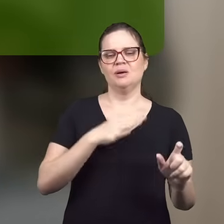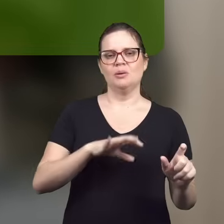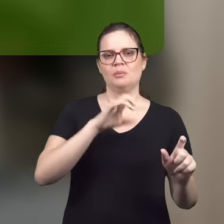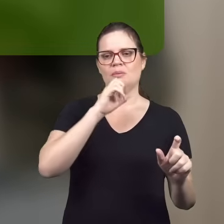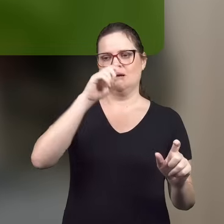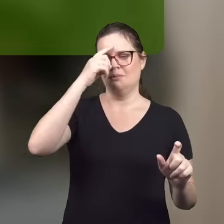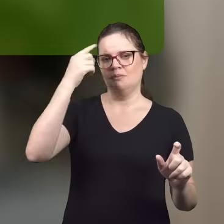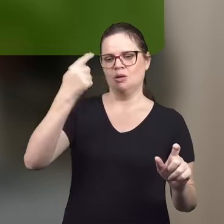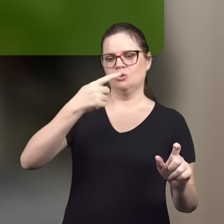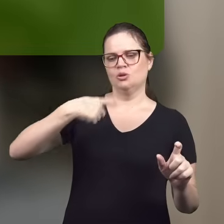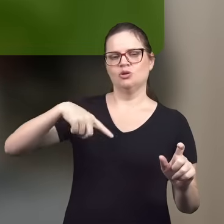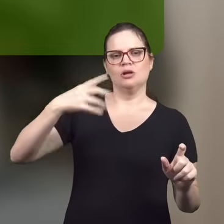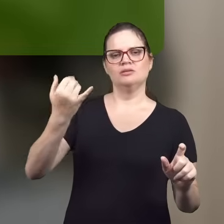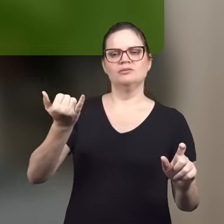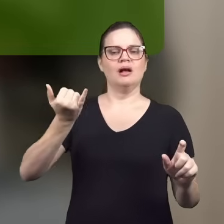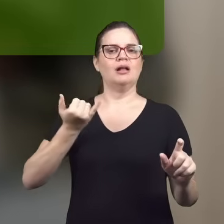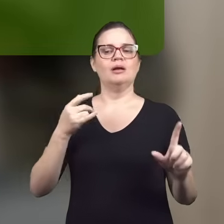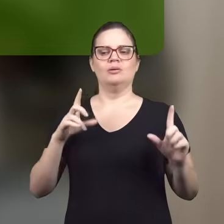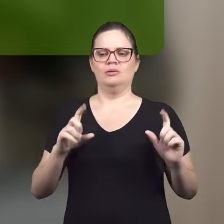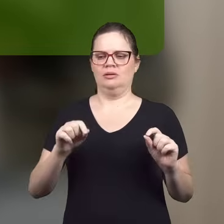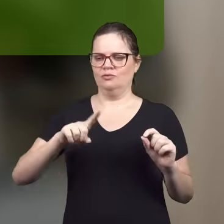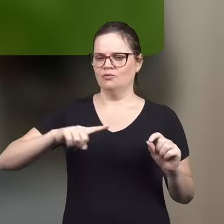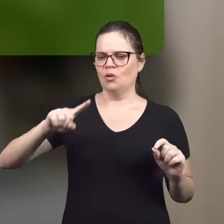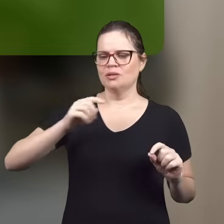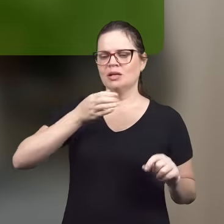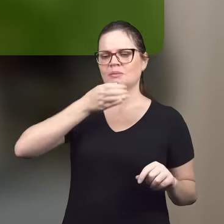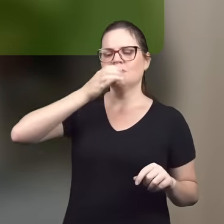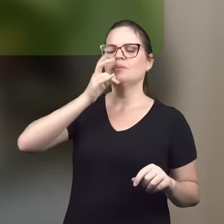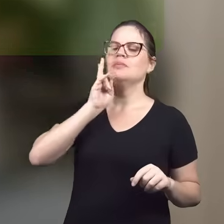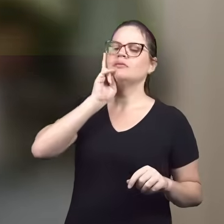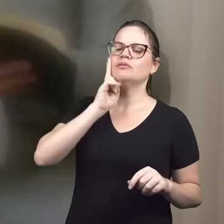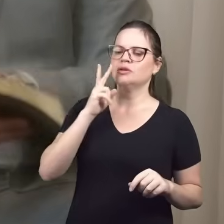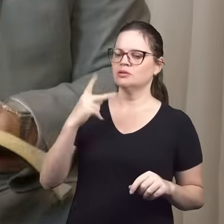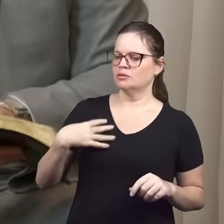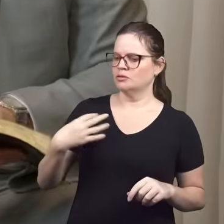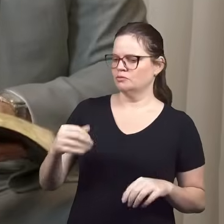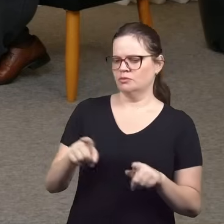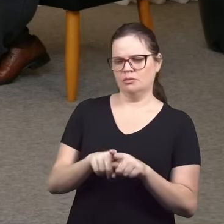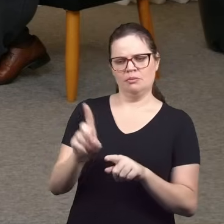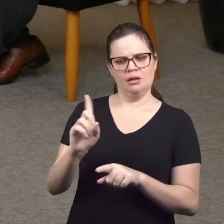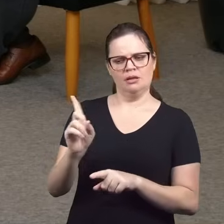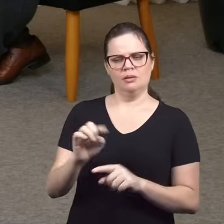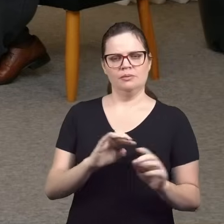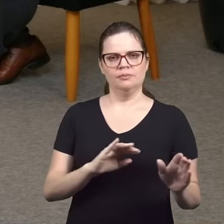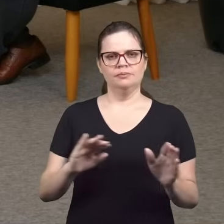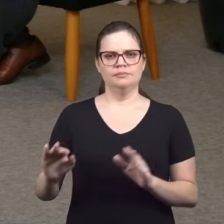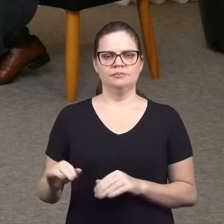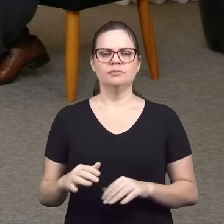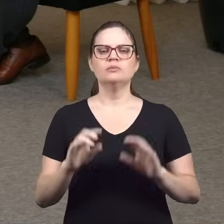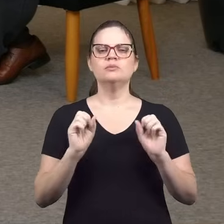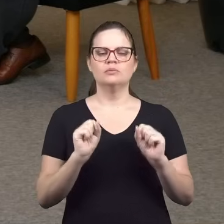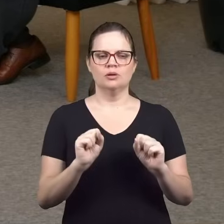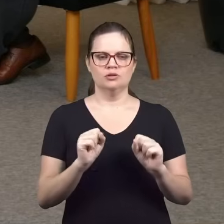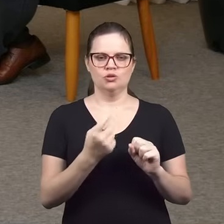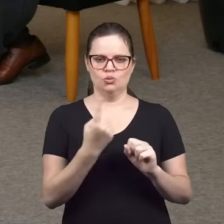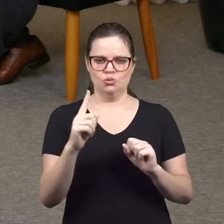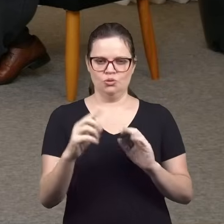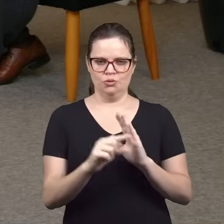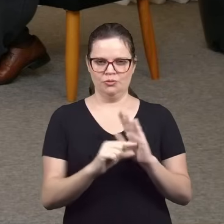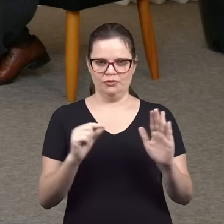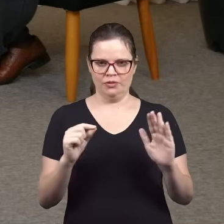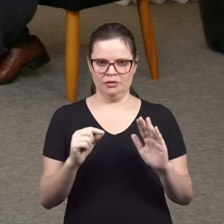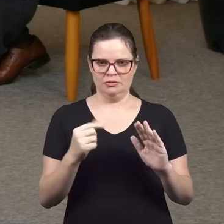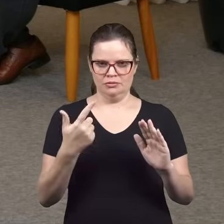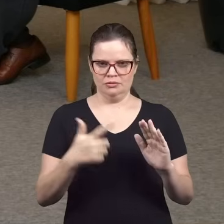mandou, dizendo, nunca bebereis vinho, nem vós, nem vossos filhos. Repete o último versículo para